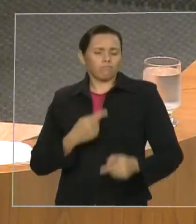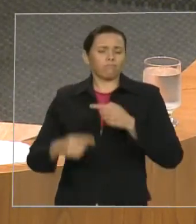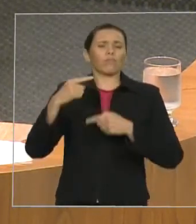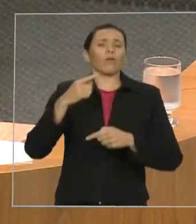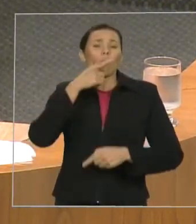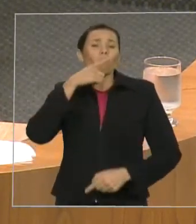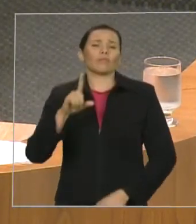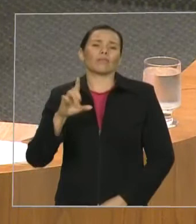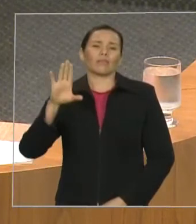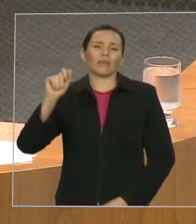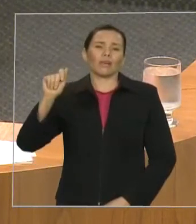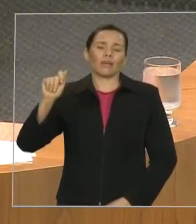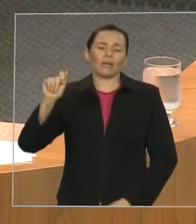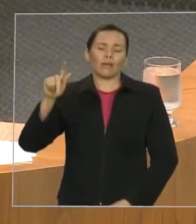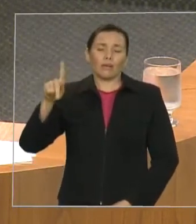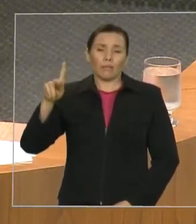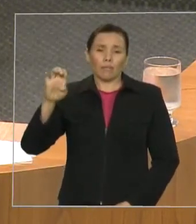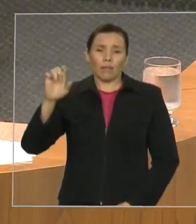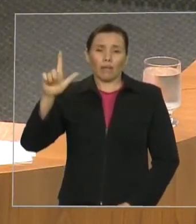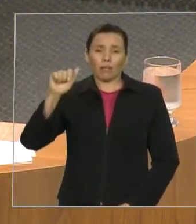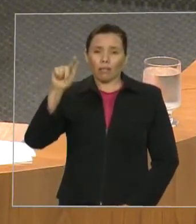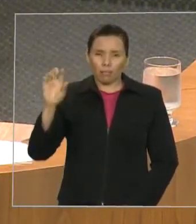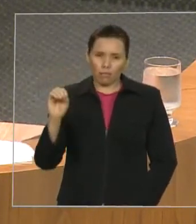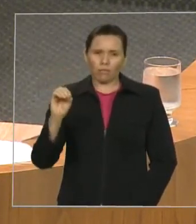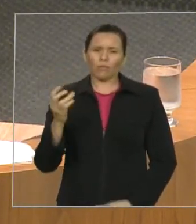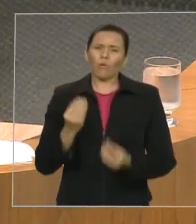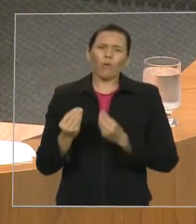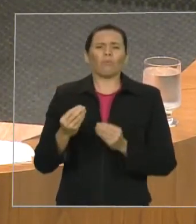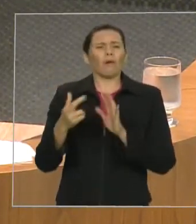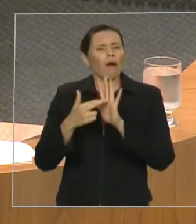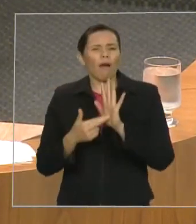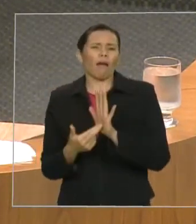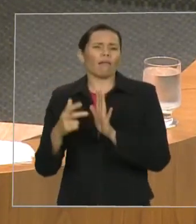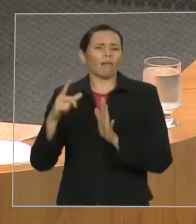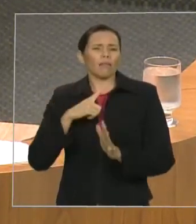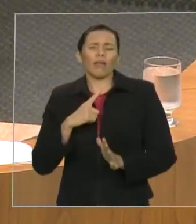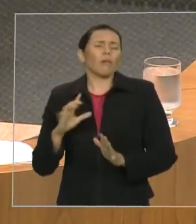e oficiais se estão satisfeitos da forma como está acontecendo.